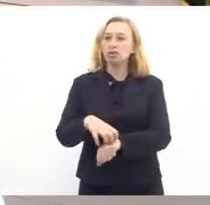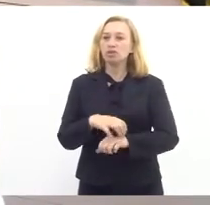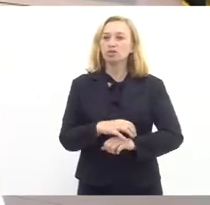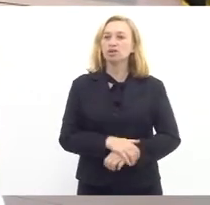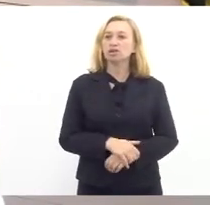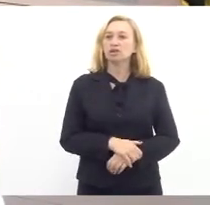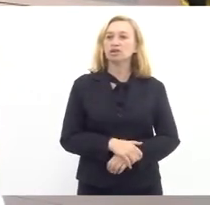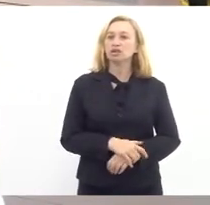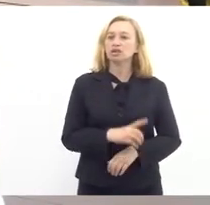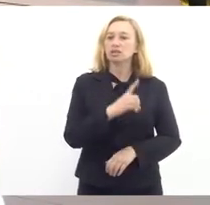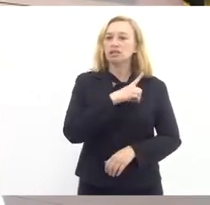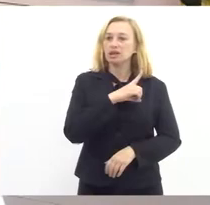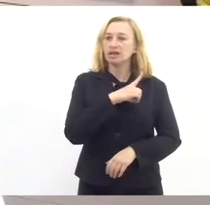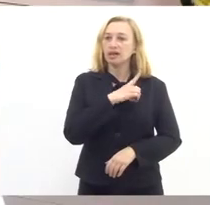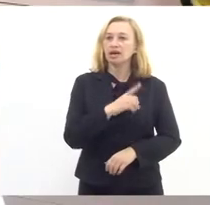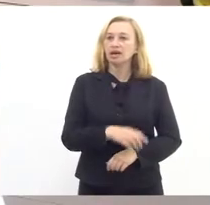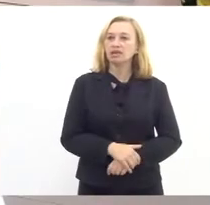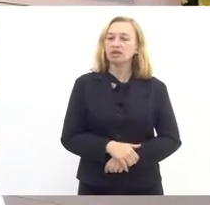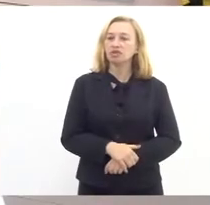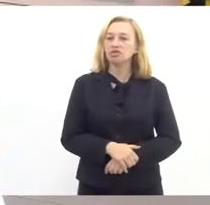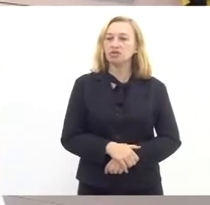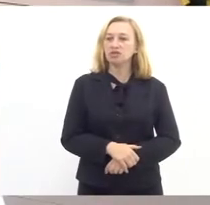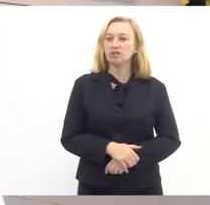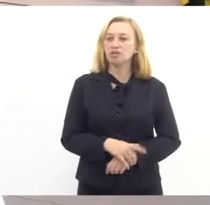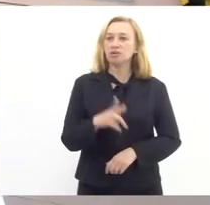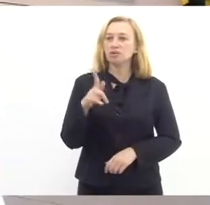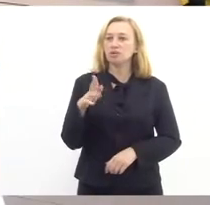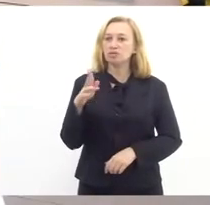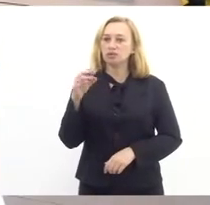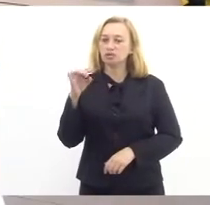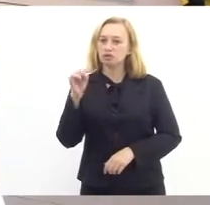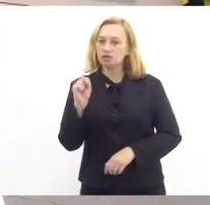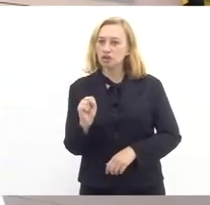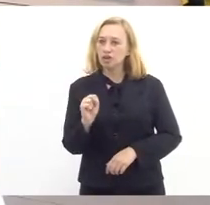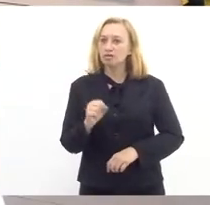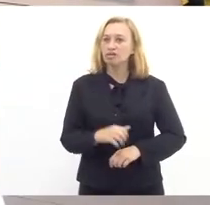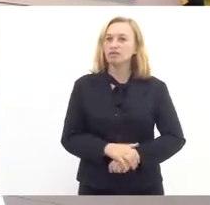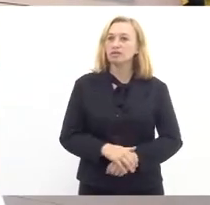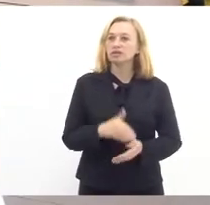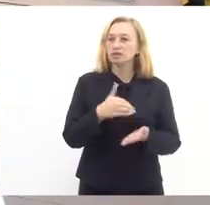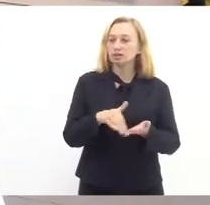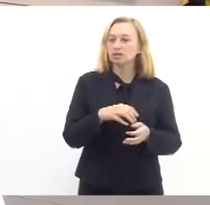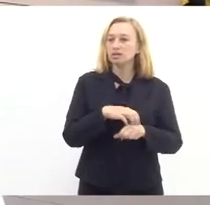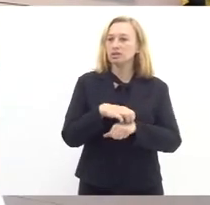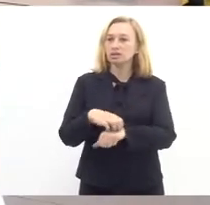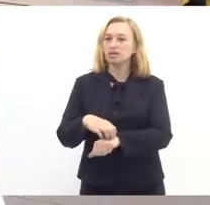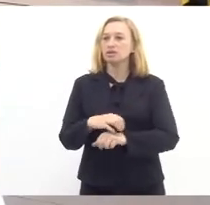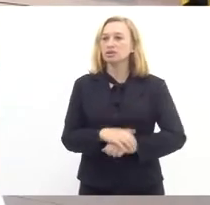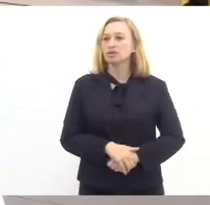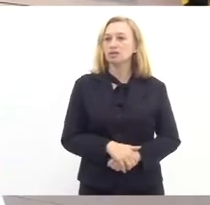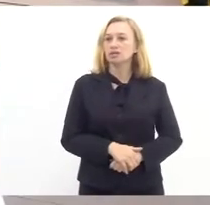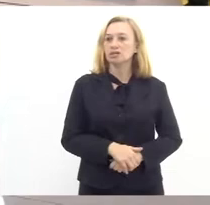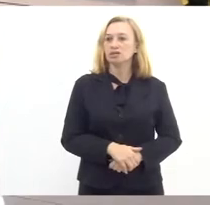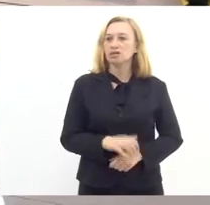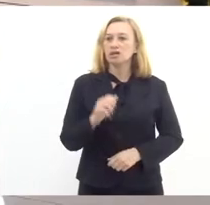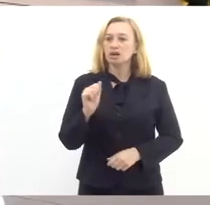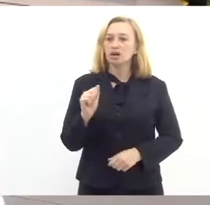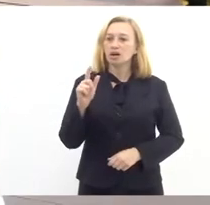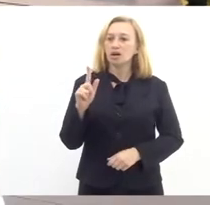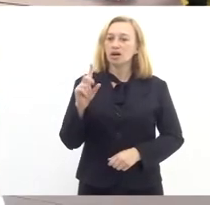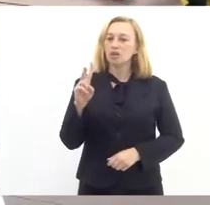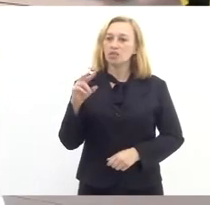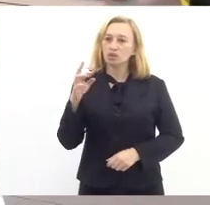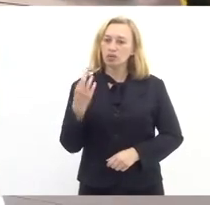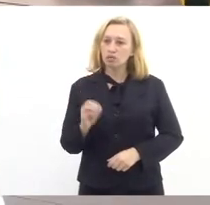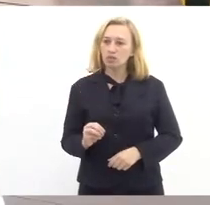o delegado Gustavo, representante da Secretaria de Transporte, o Álvaro, que também é